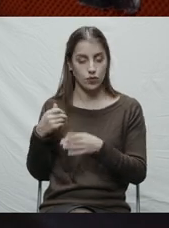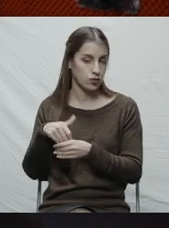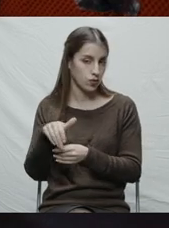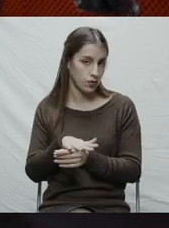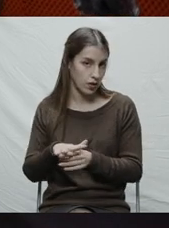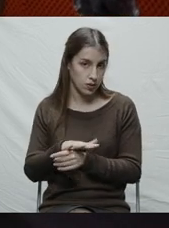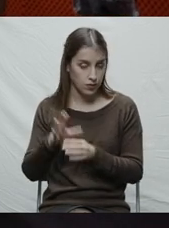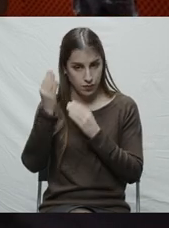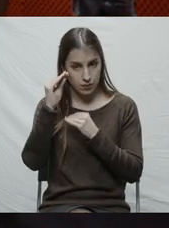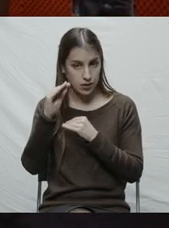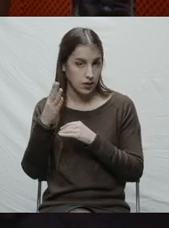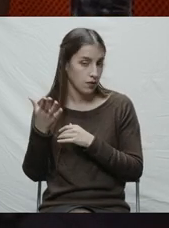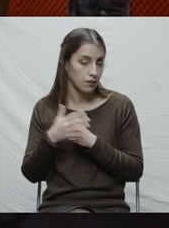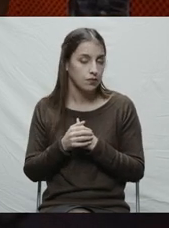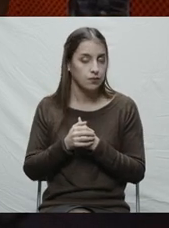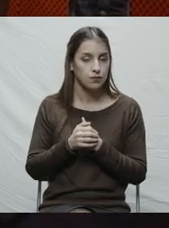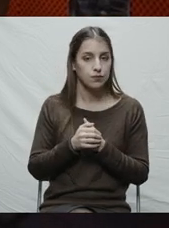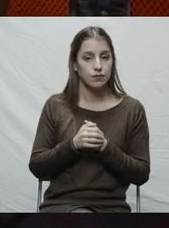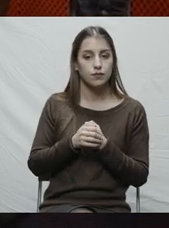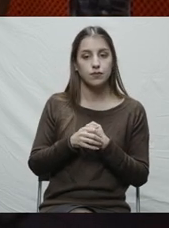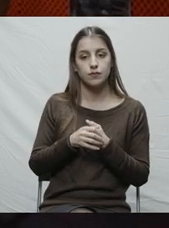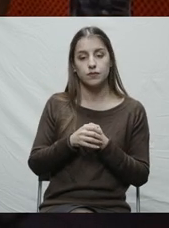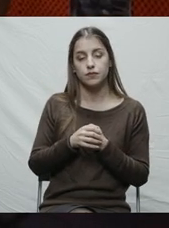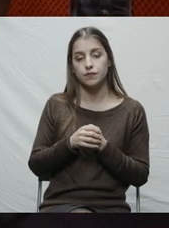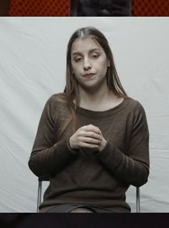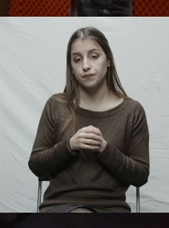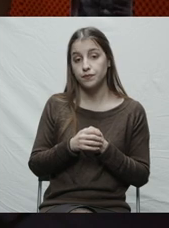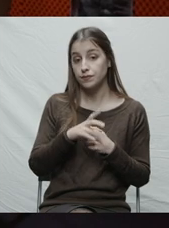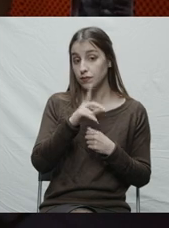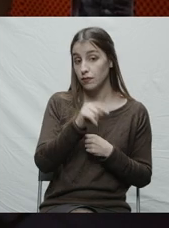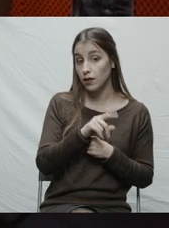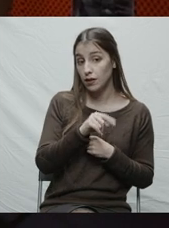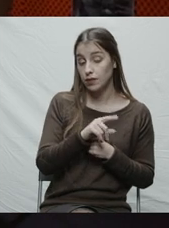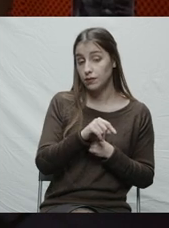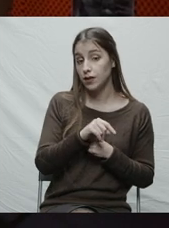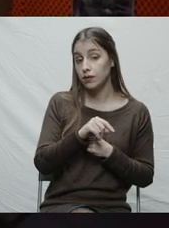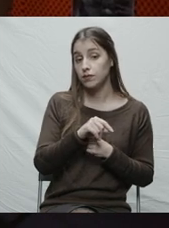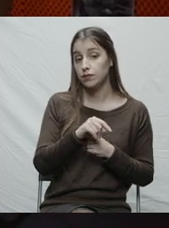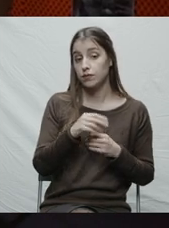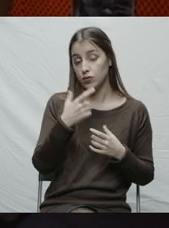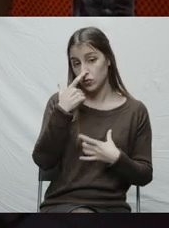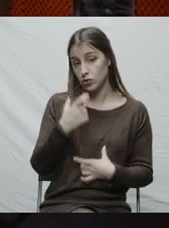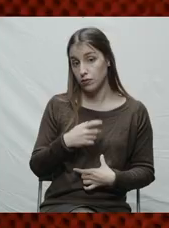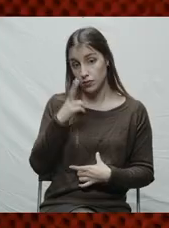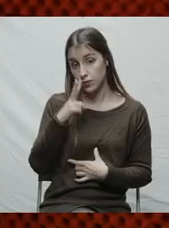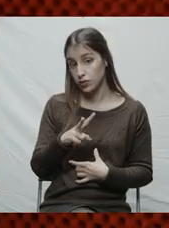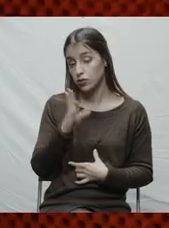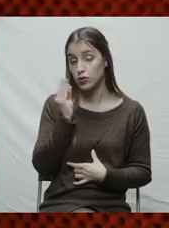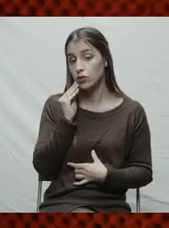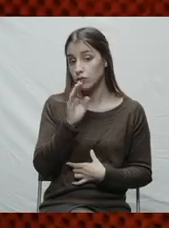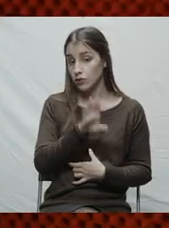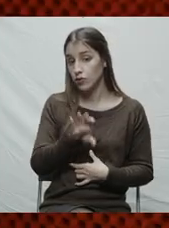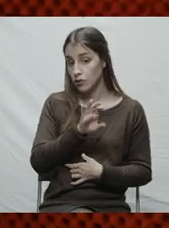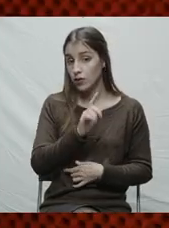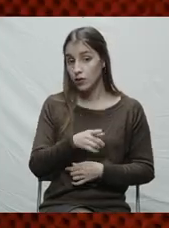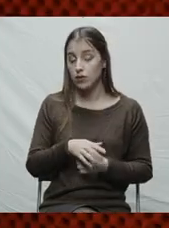são outros contextos, e de permissão e de inscrição de várias corporalidades. Sim, e também como, de certa forma, os corpos são vistos, não é? Exatamente.